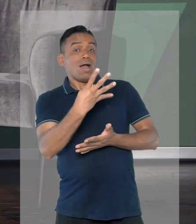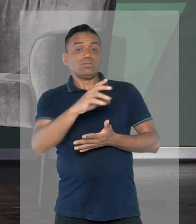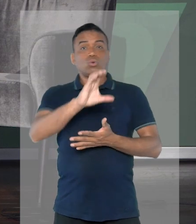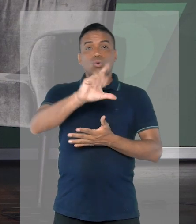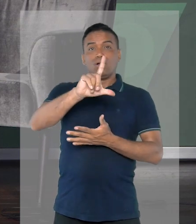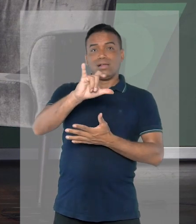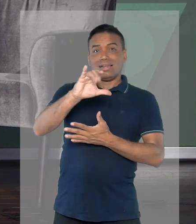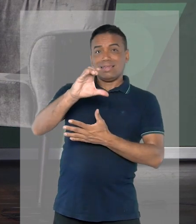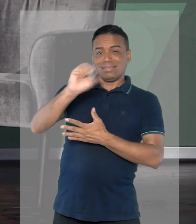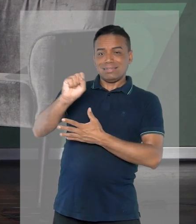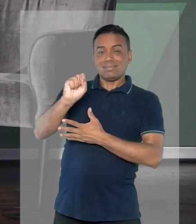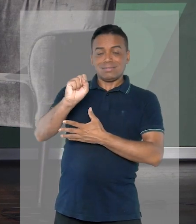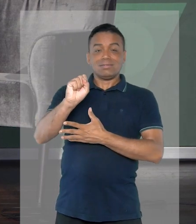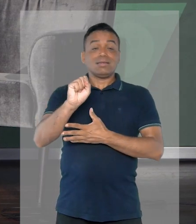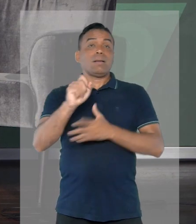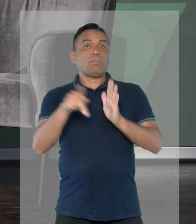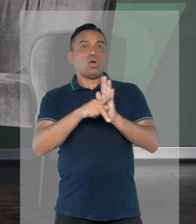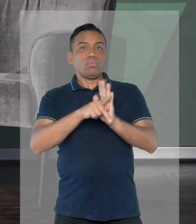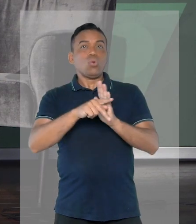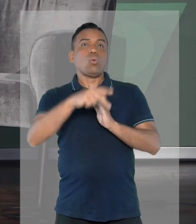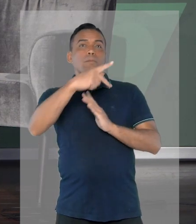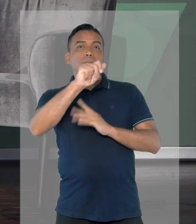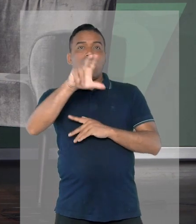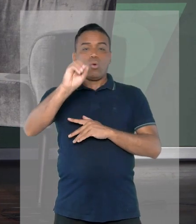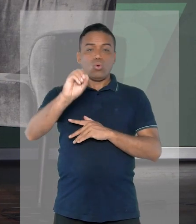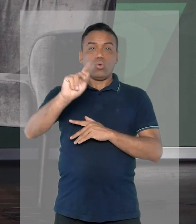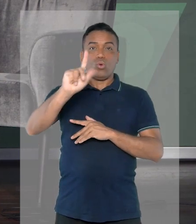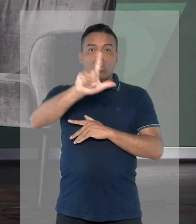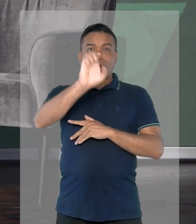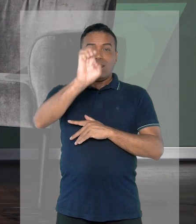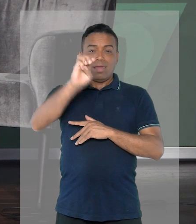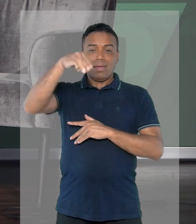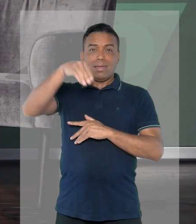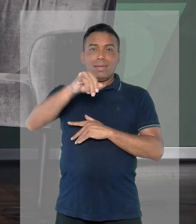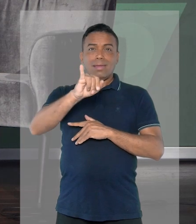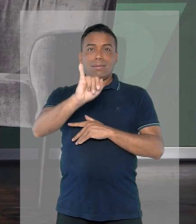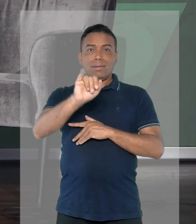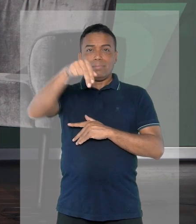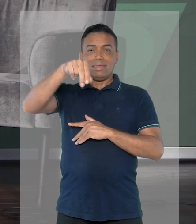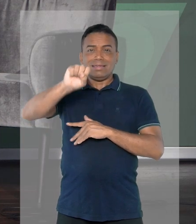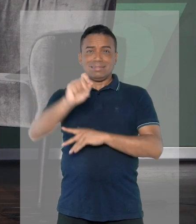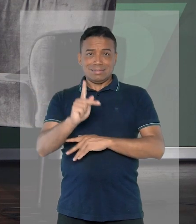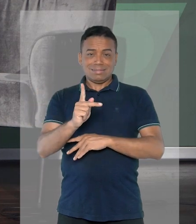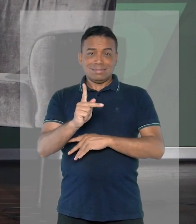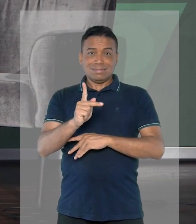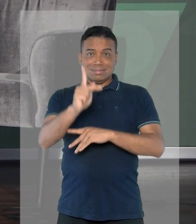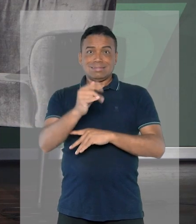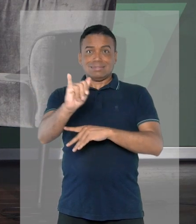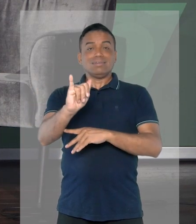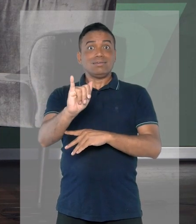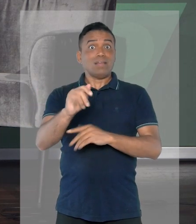do doutorado do autor sobre a obra do poeta, que esse ano completaria 80